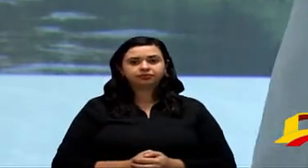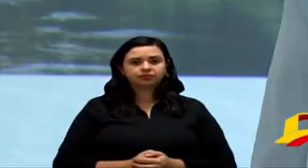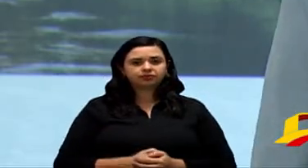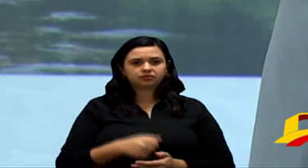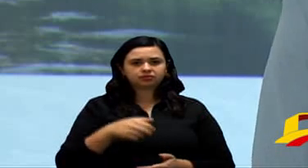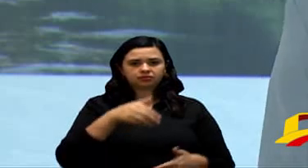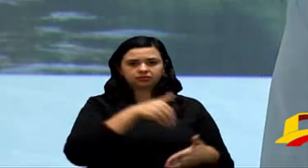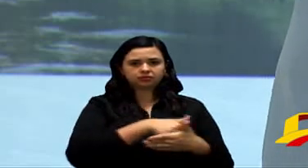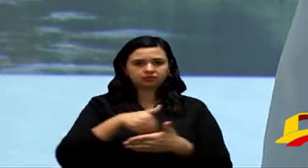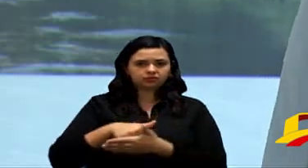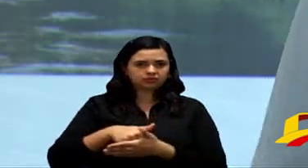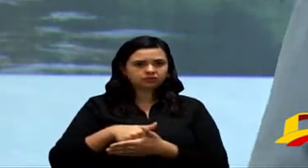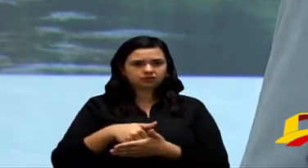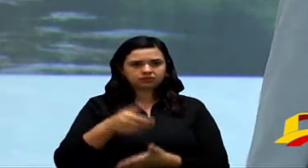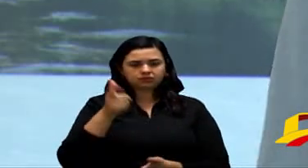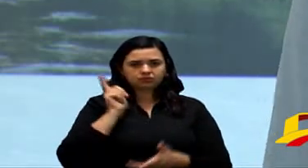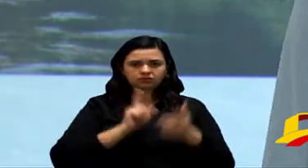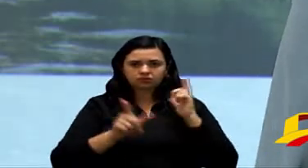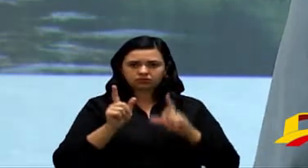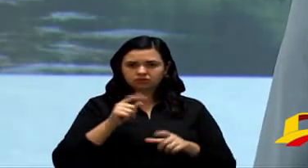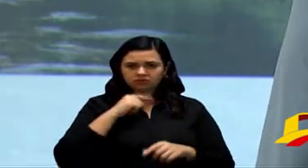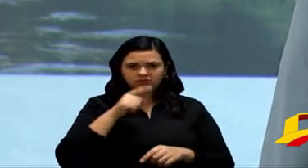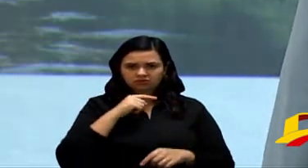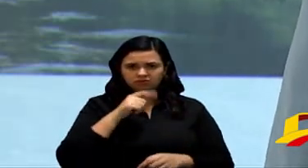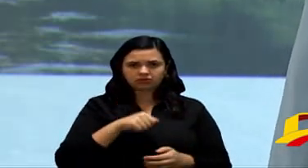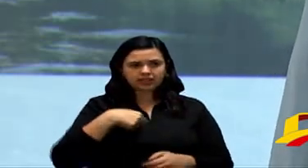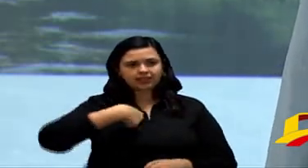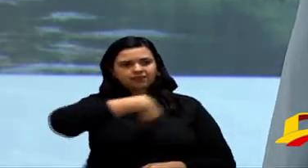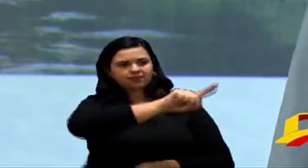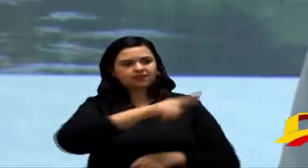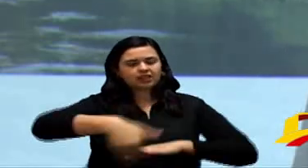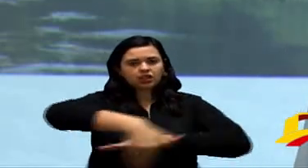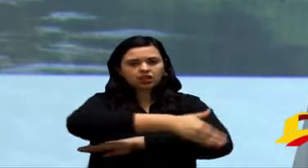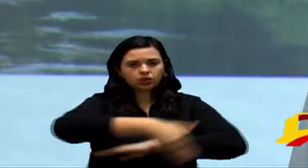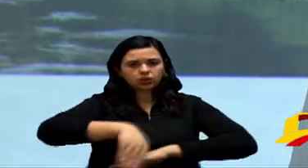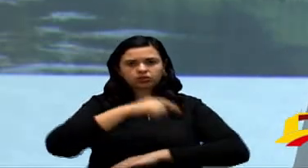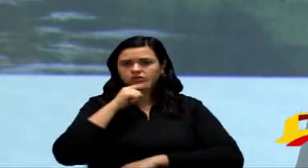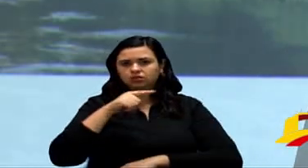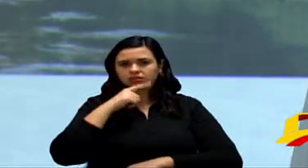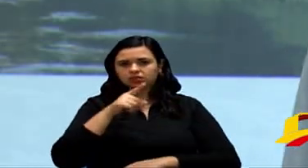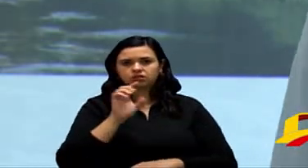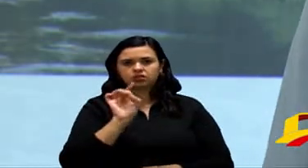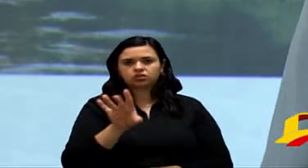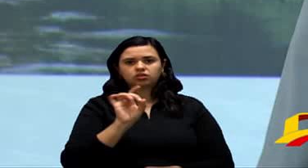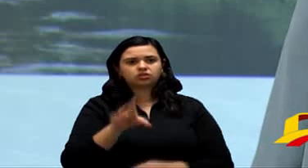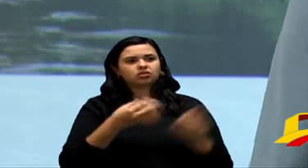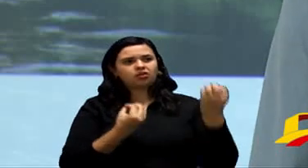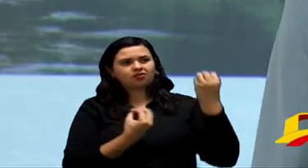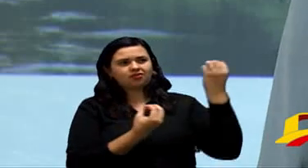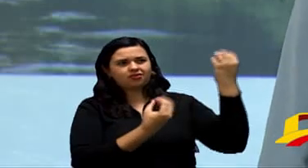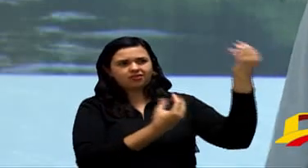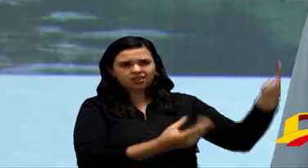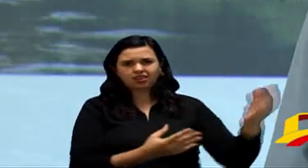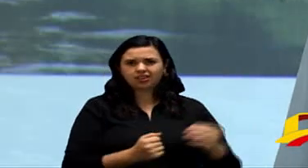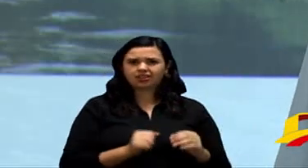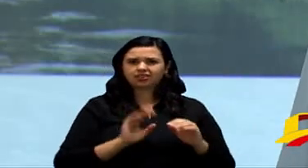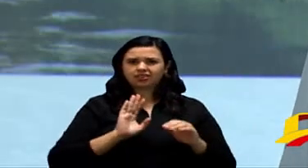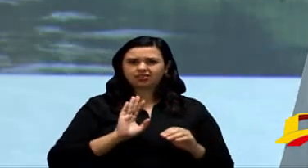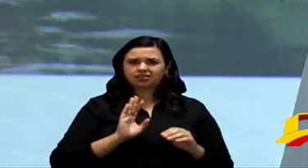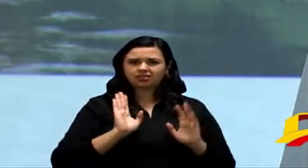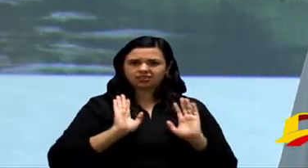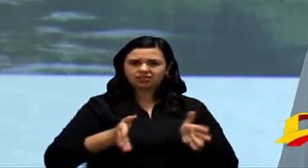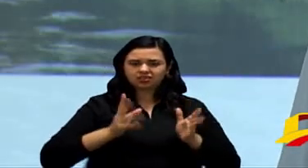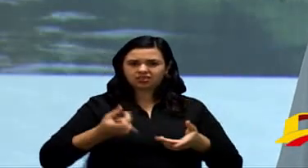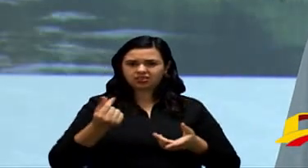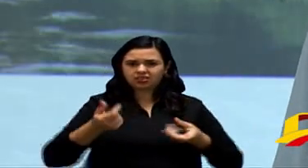povo tanto é que não tem coragem de sair na rua ele viaja viaja já gastou milhões de